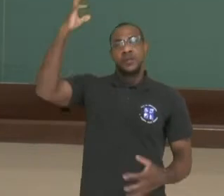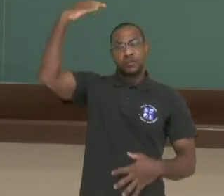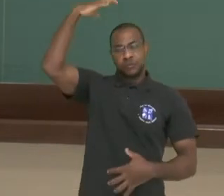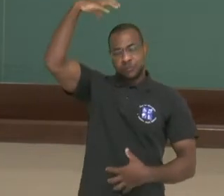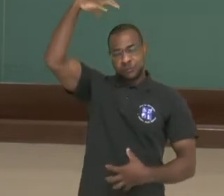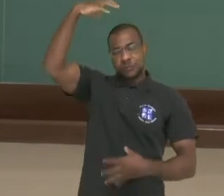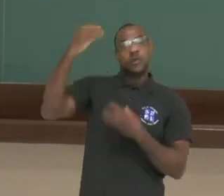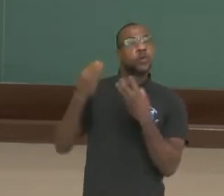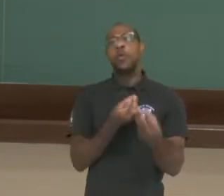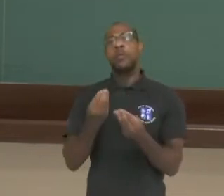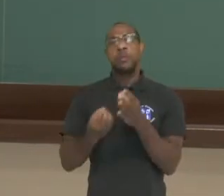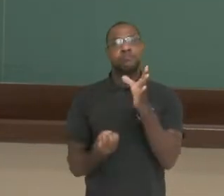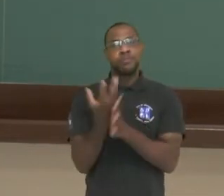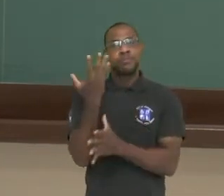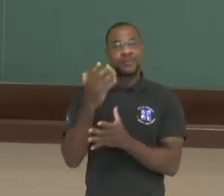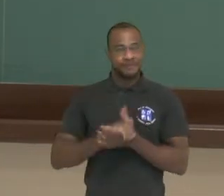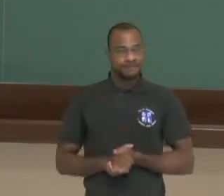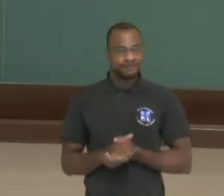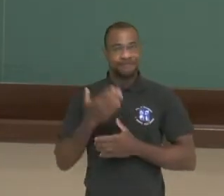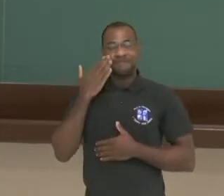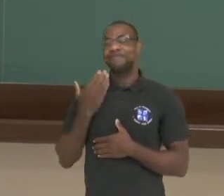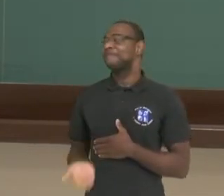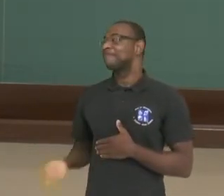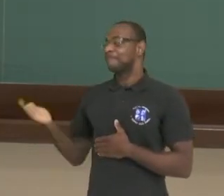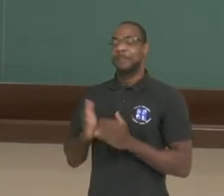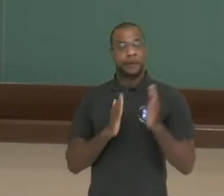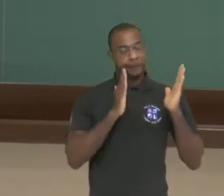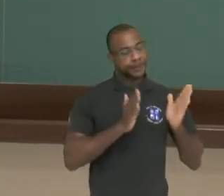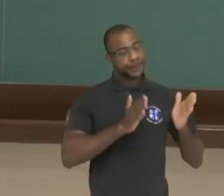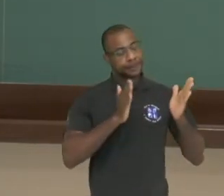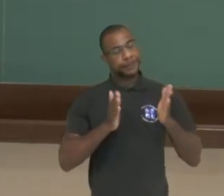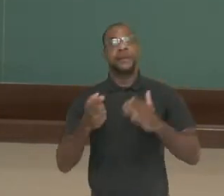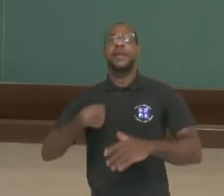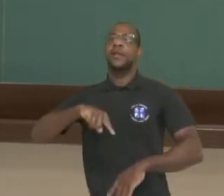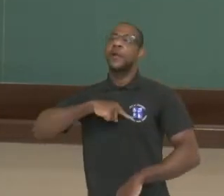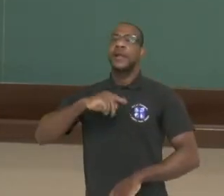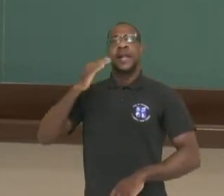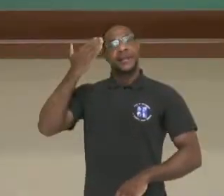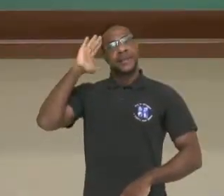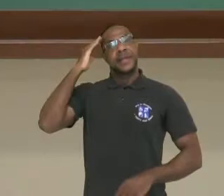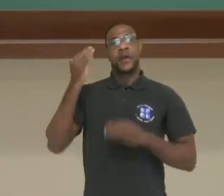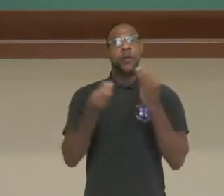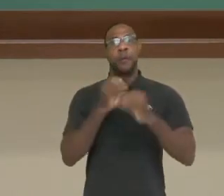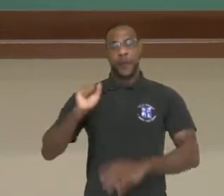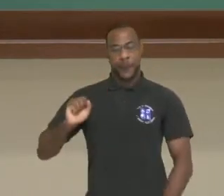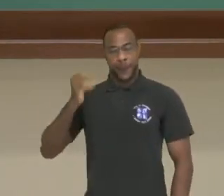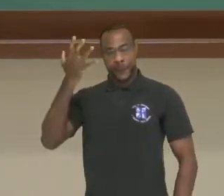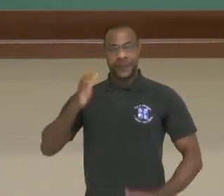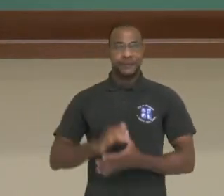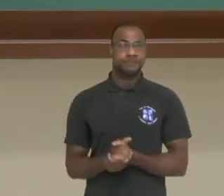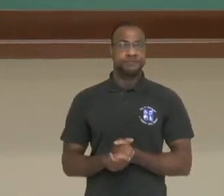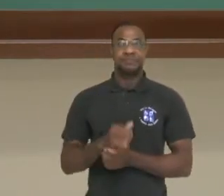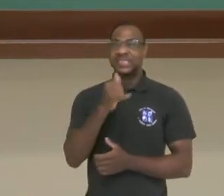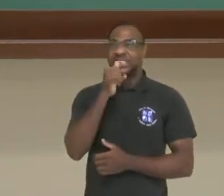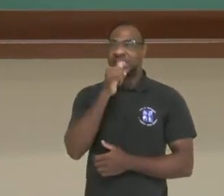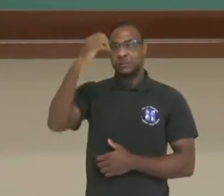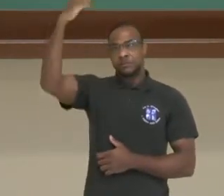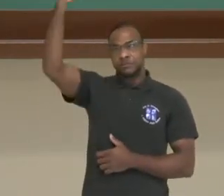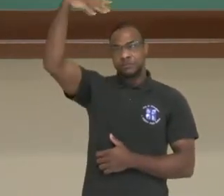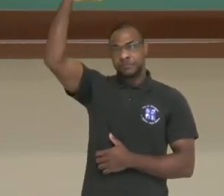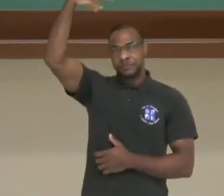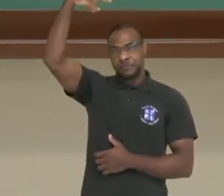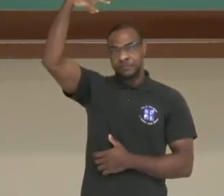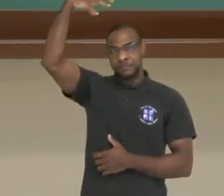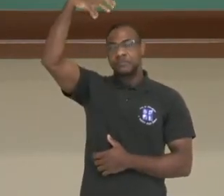elétrico, ok? Combinado? Etapa por etapa para a gente entender bem como que ocorre isso aí. O chuveiro elétrico tem uma pecinha ali